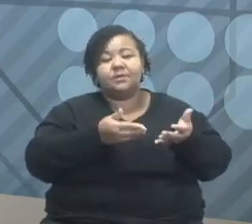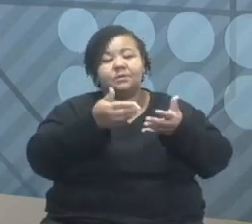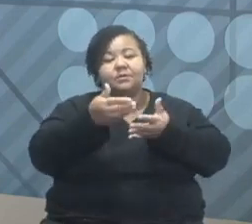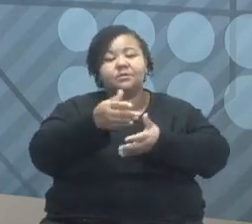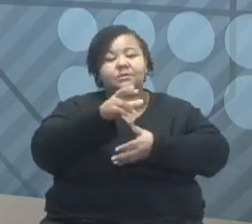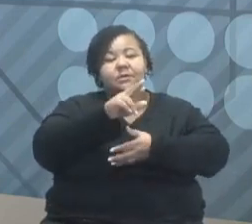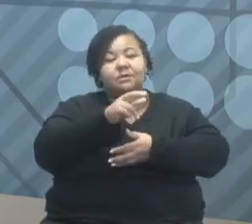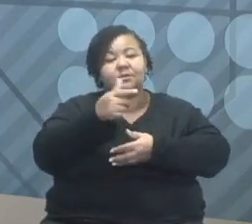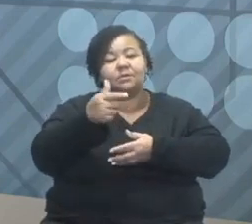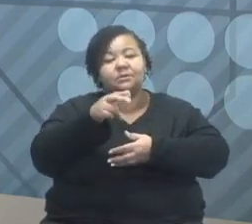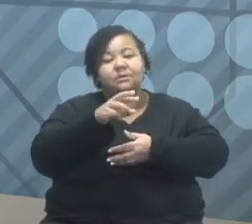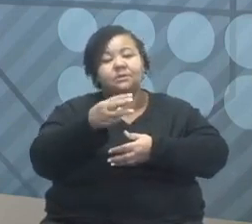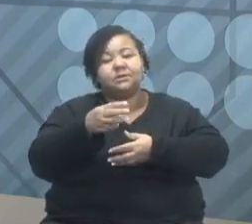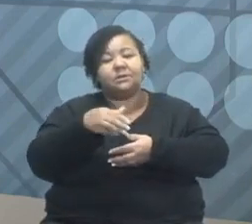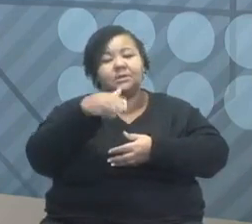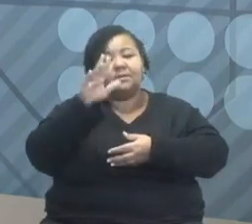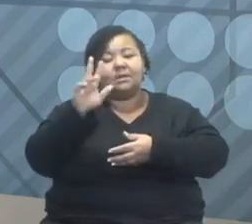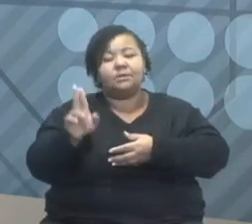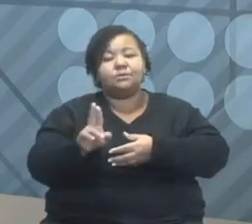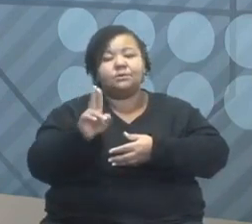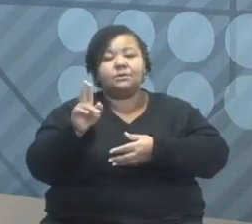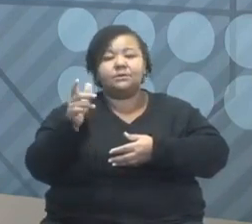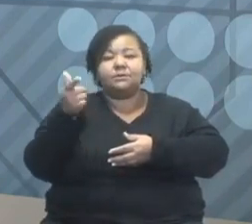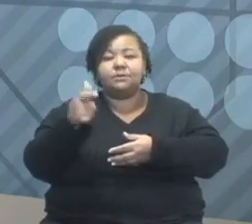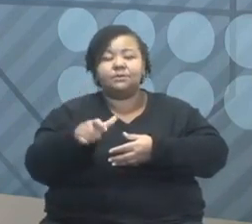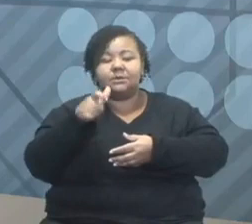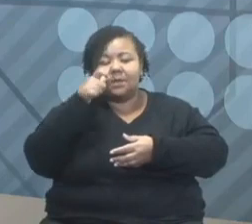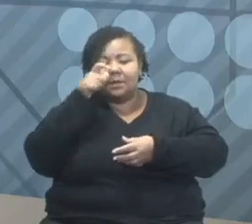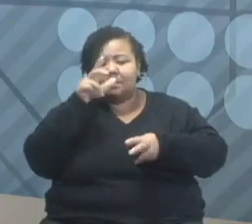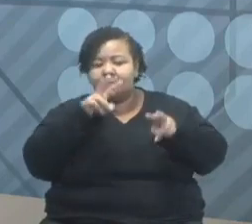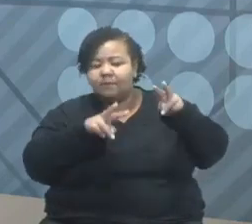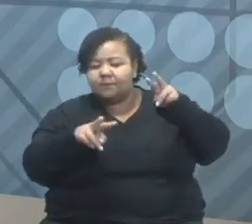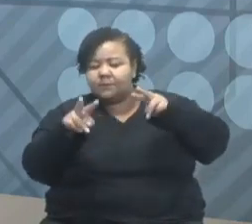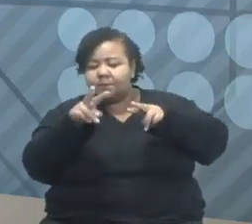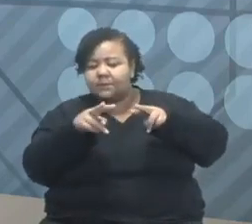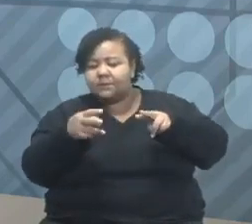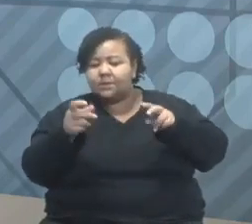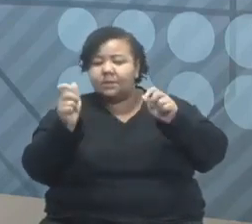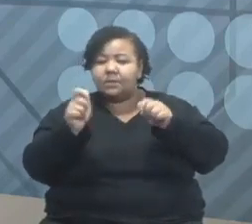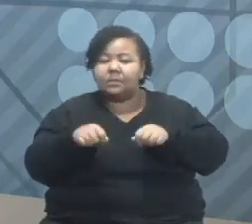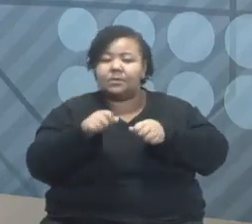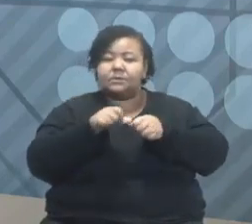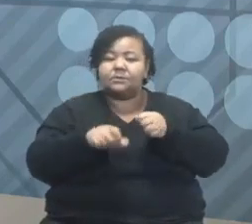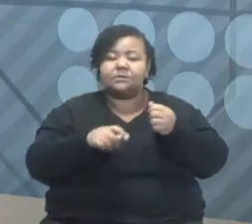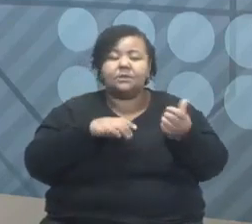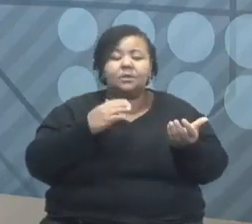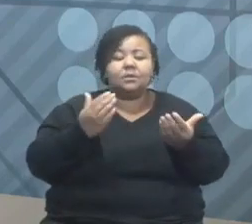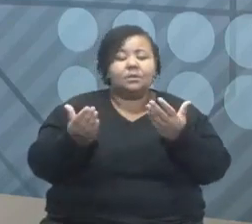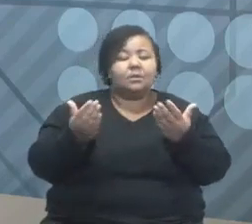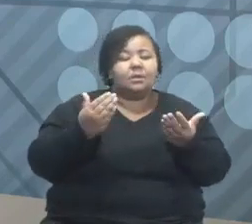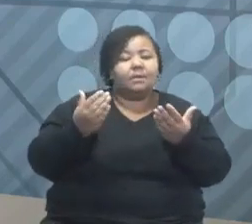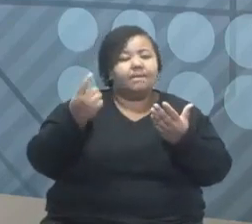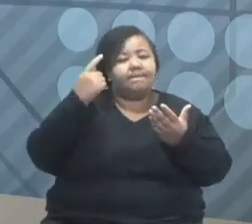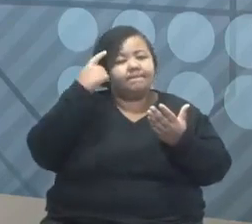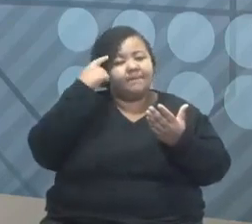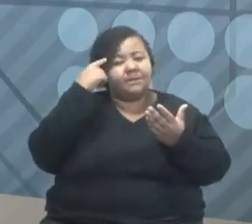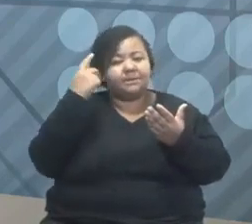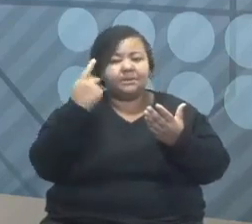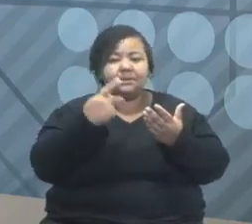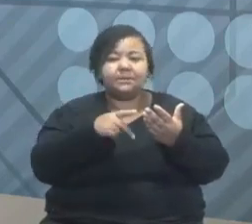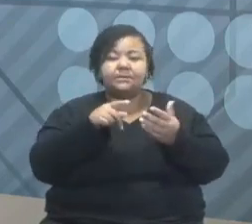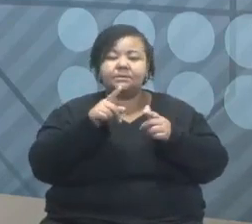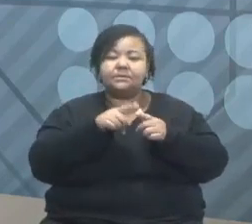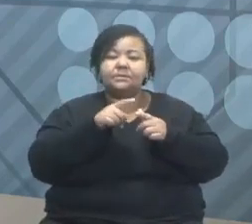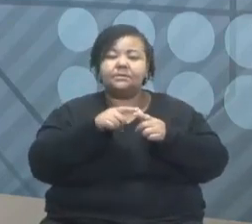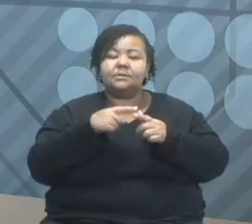já comentei no início da aula, porque ele é mais usual, você consegue visualizar algumas situações. Nós podemos fazer analogias e pensar a respeito deles, até